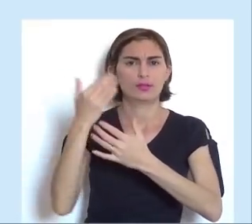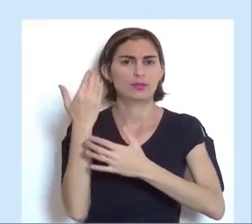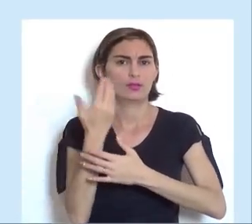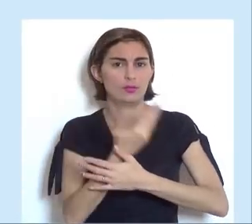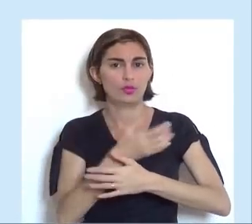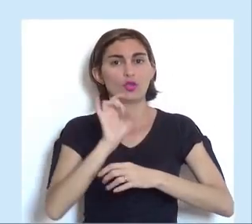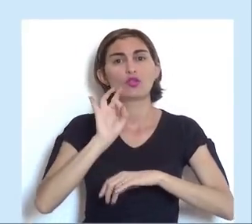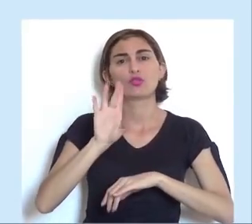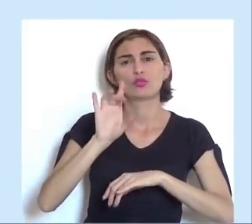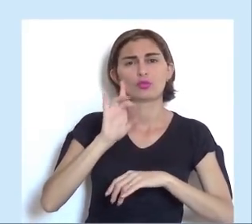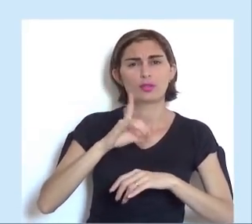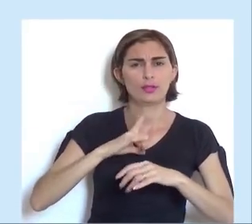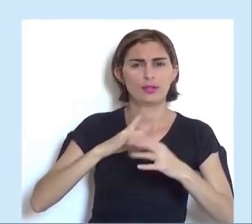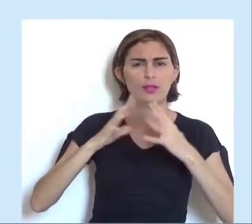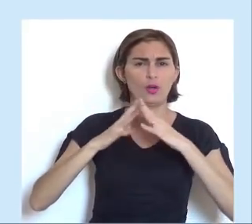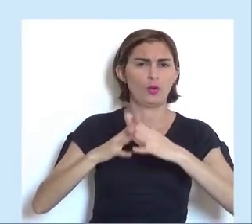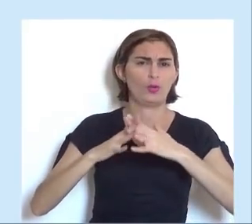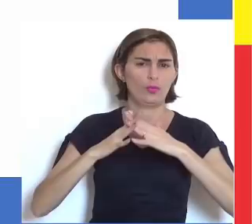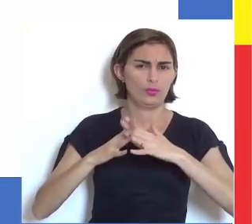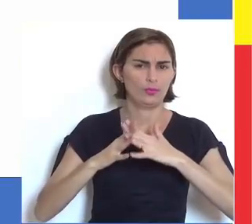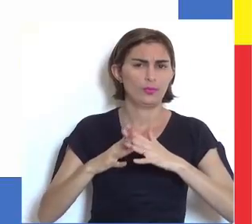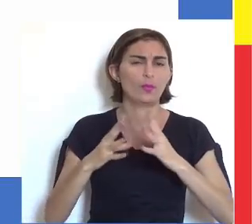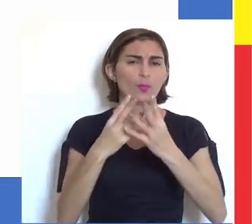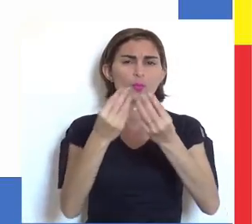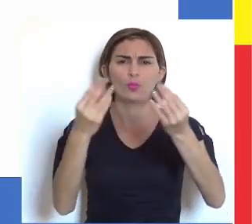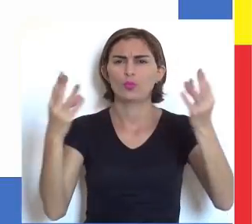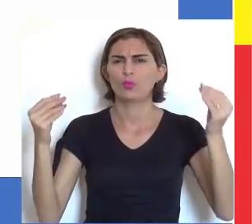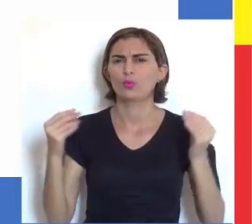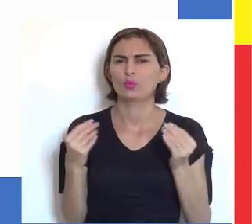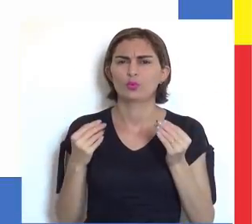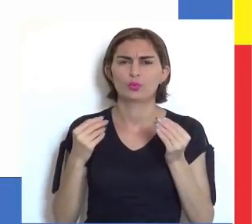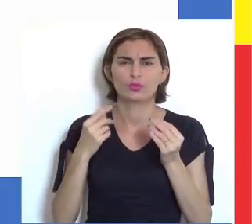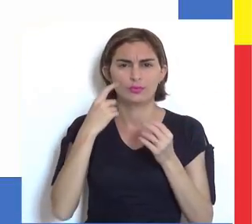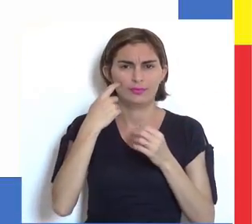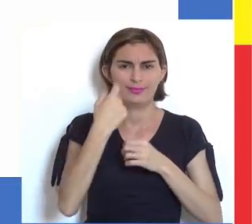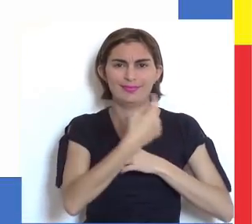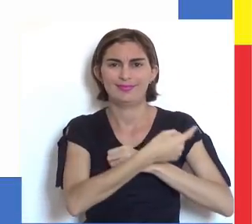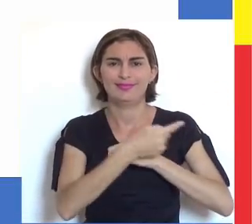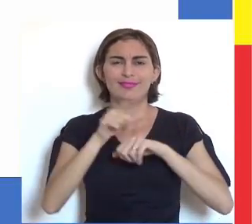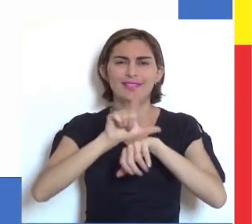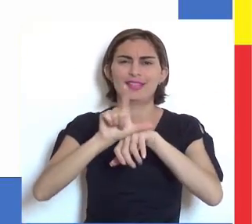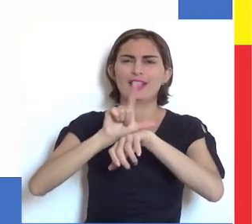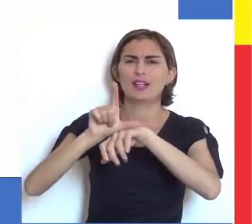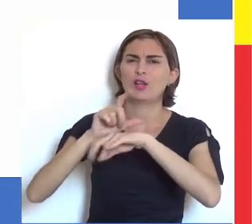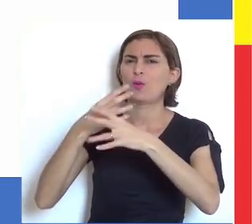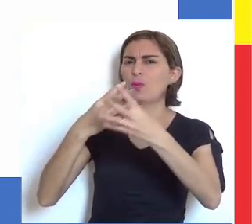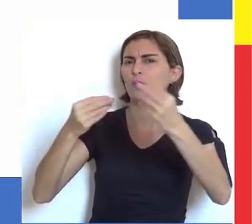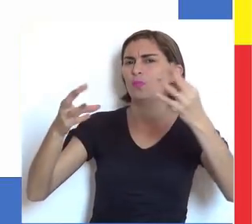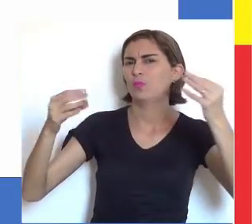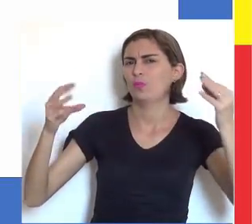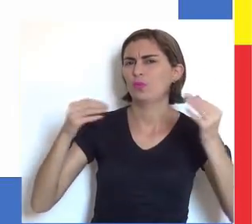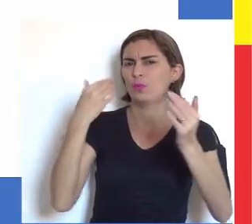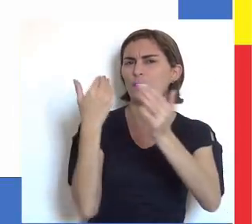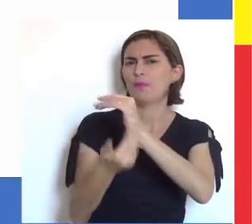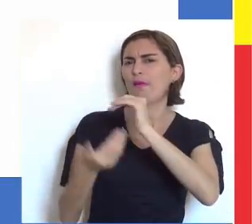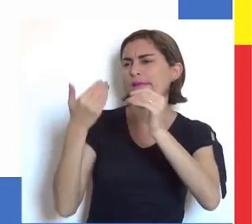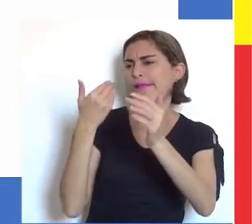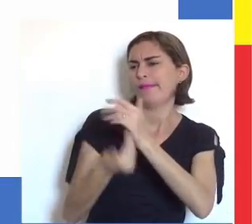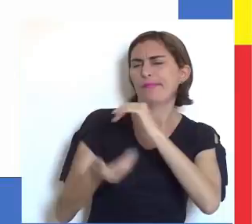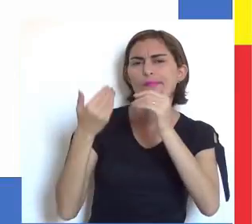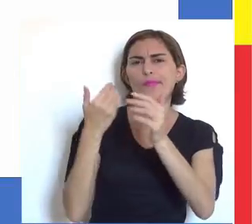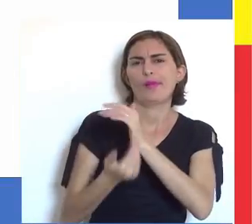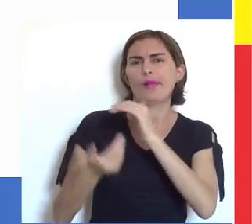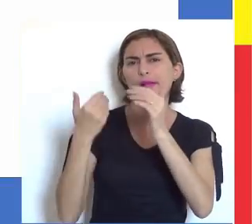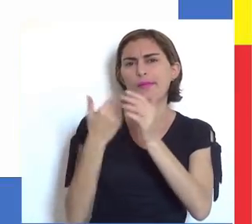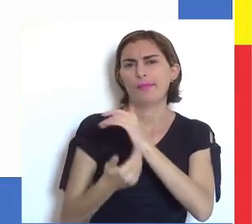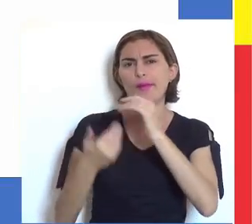com ela. Só que tem uma complicação aí. Muitos concorrentes, como vocês podem ver em lilás, muitos concorrentes